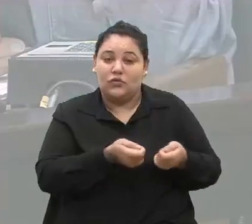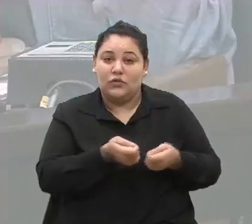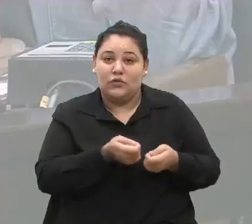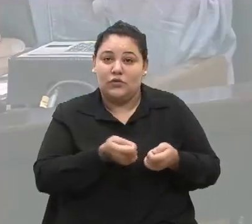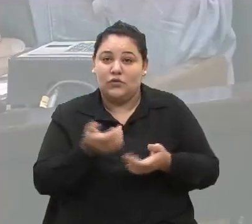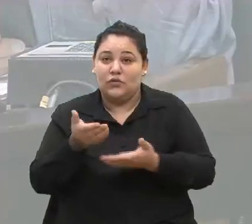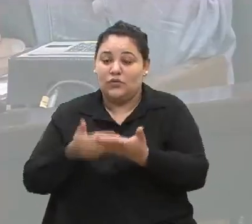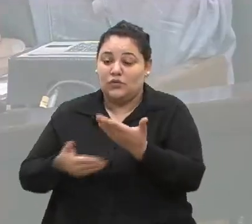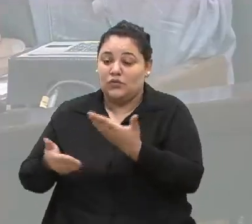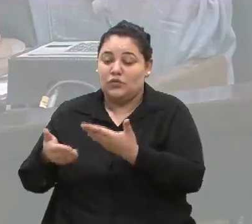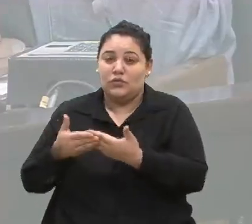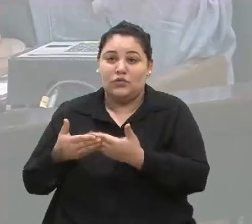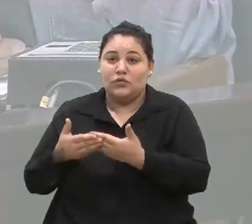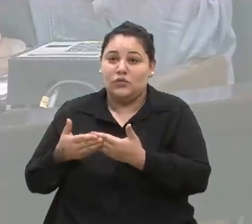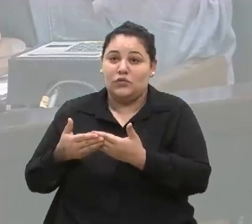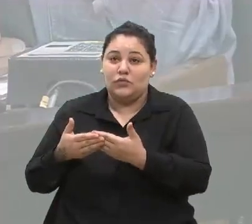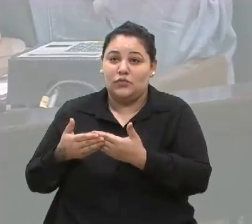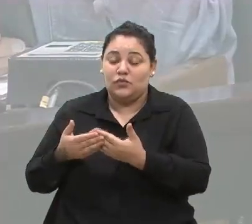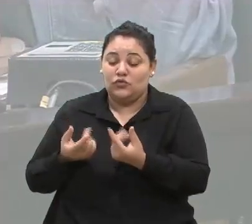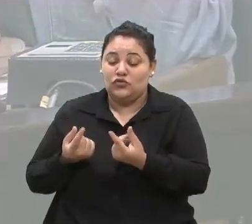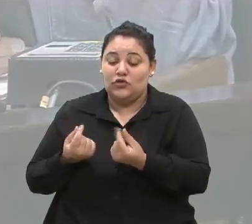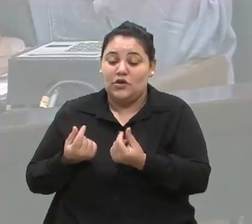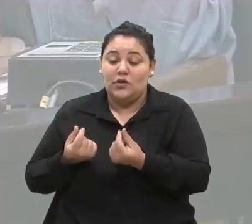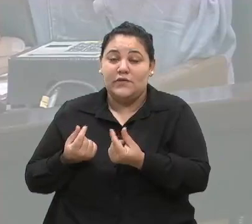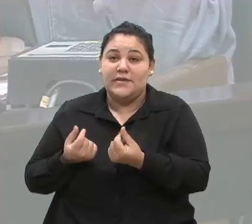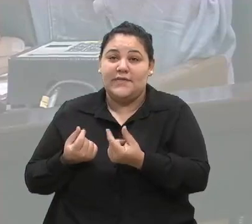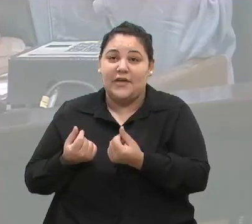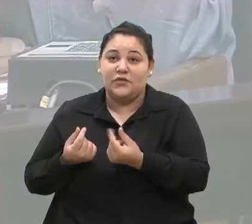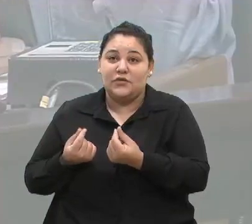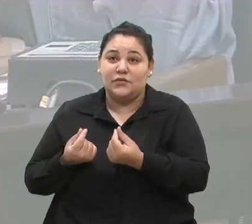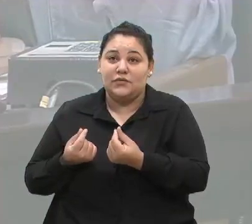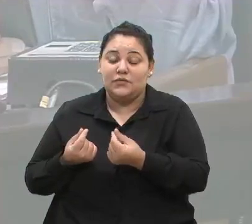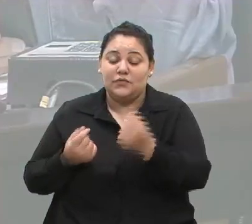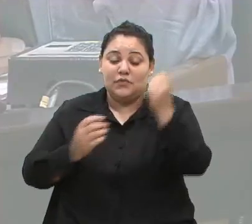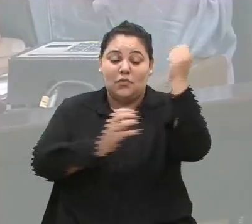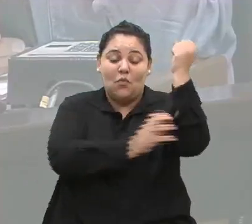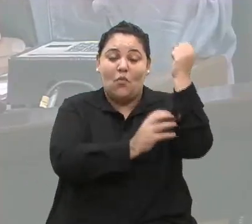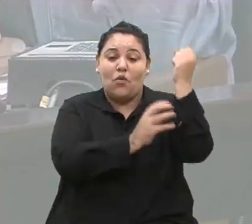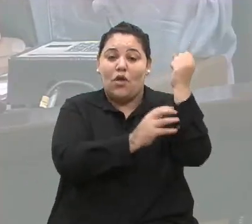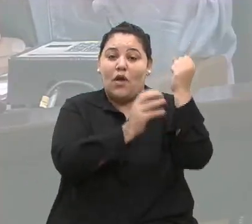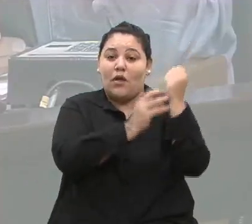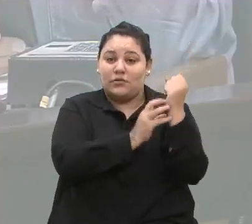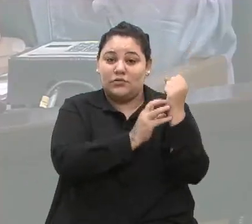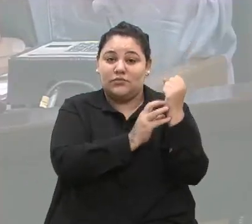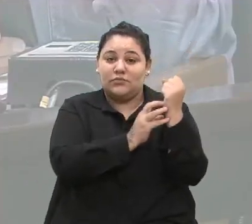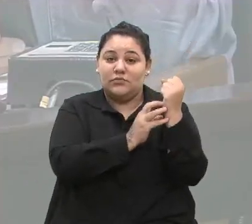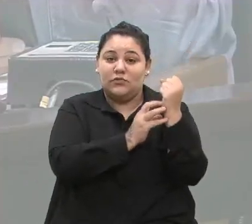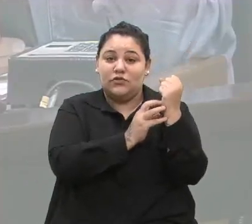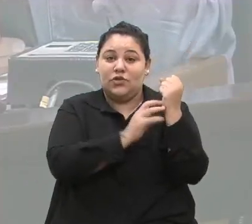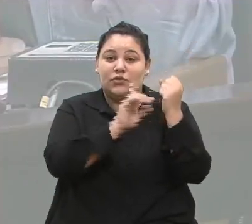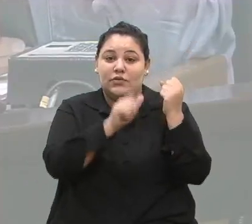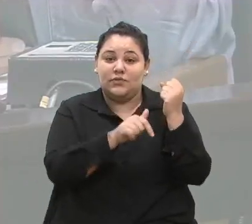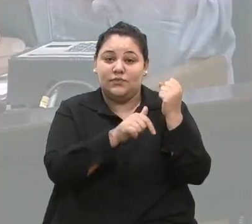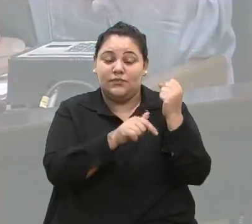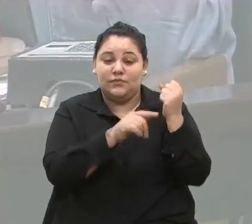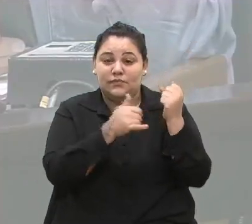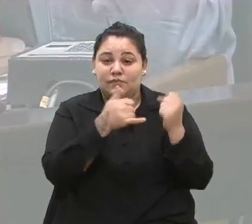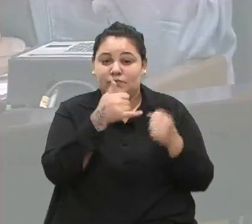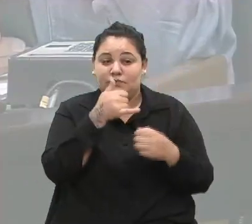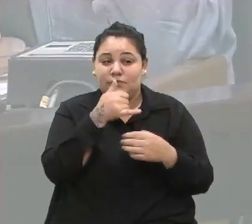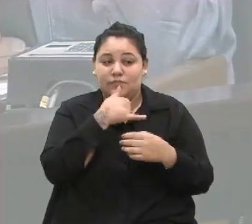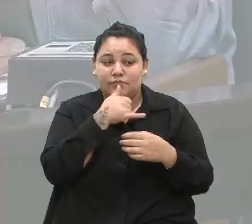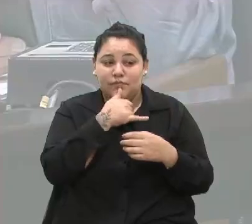orçamentos. E é burocrático. E essa burocracia, infelizmente, às vezes atrapalha a vida das pessoas. Mas